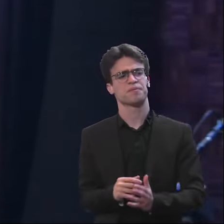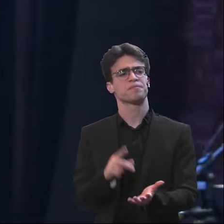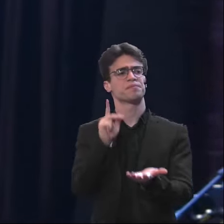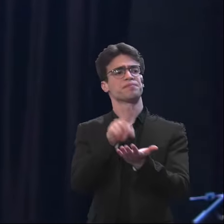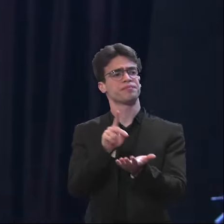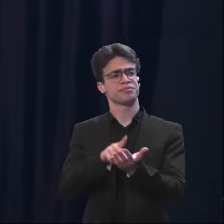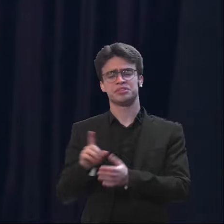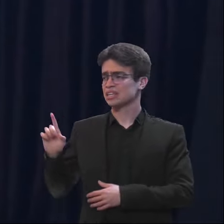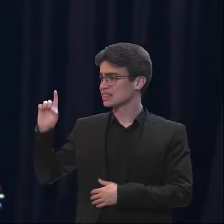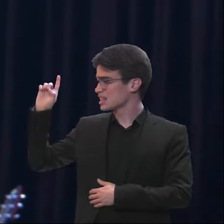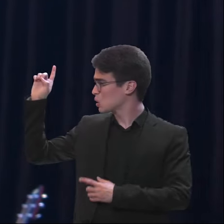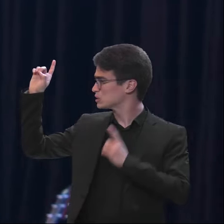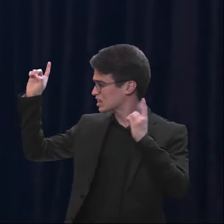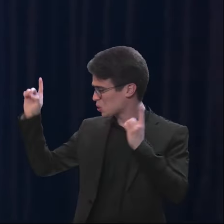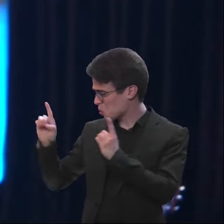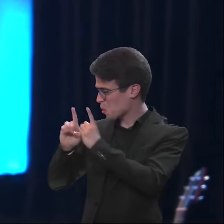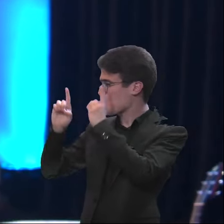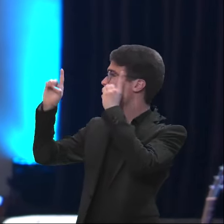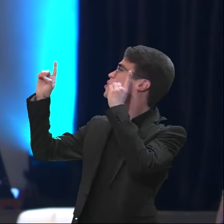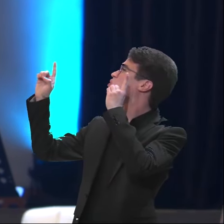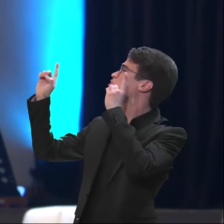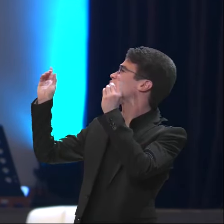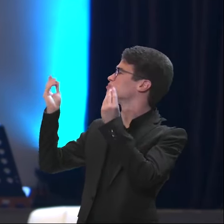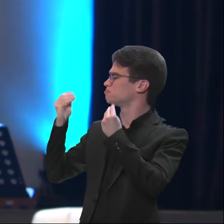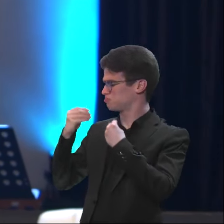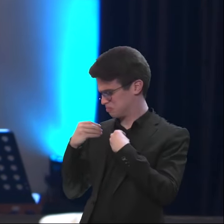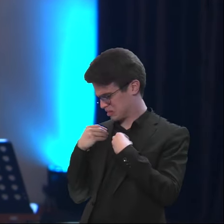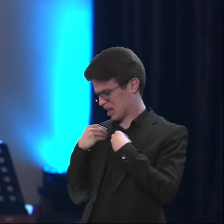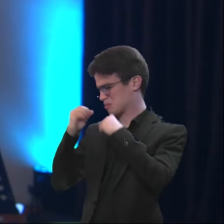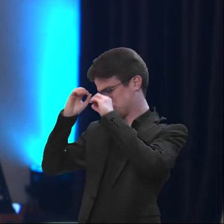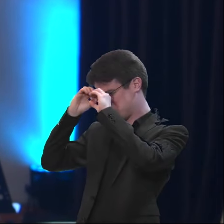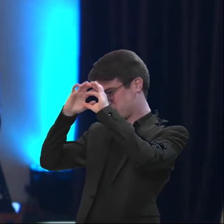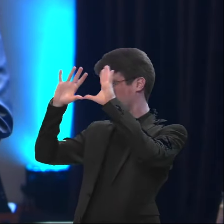Deus abrem o nosso entendimento.